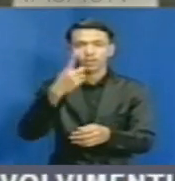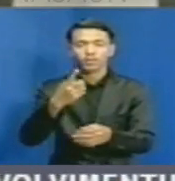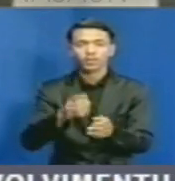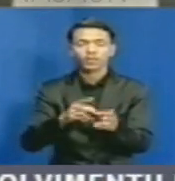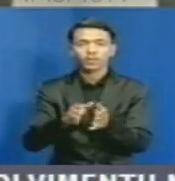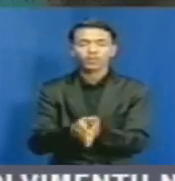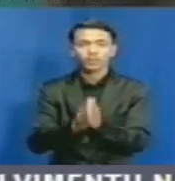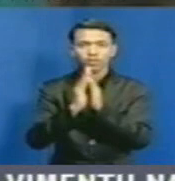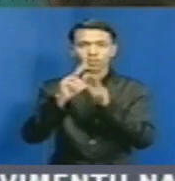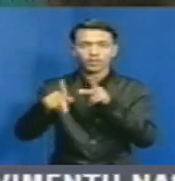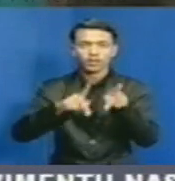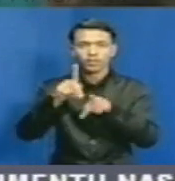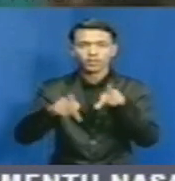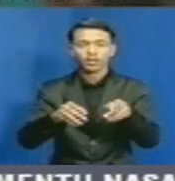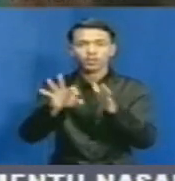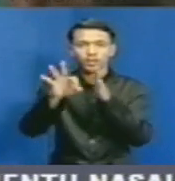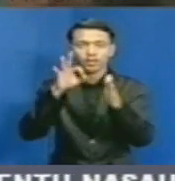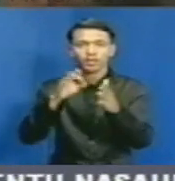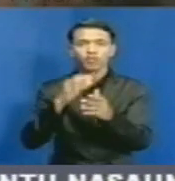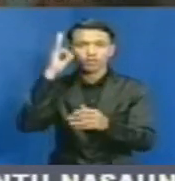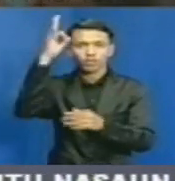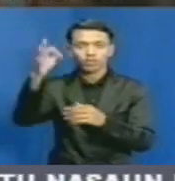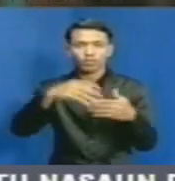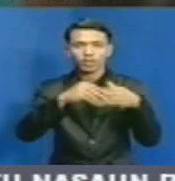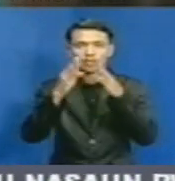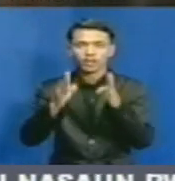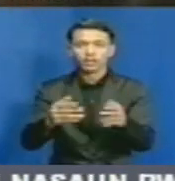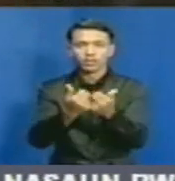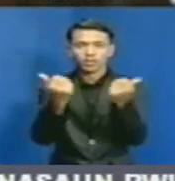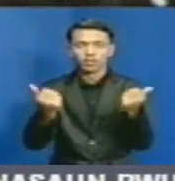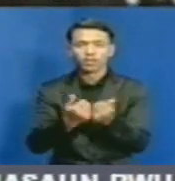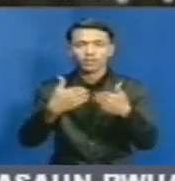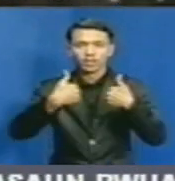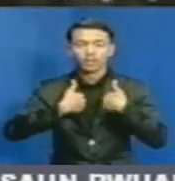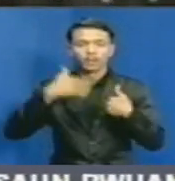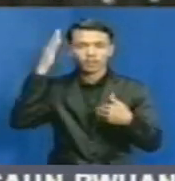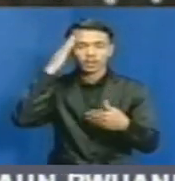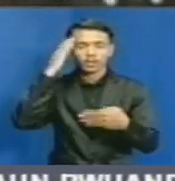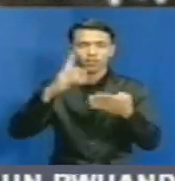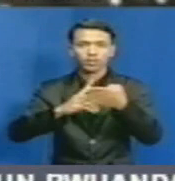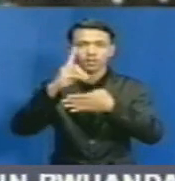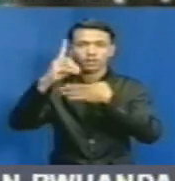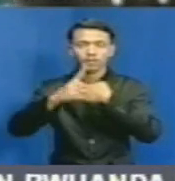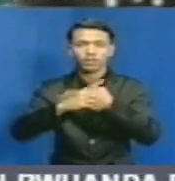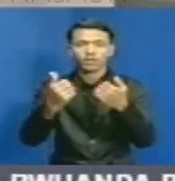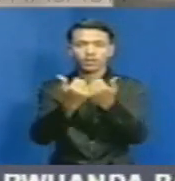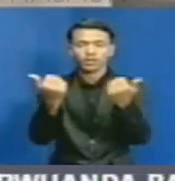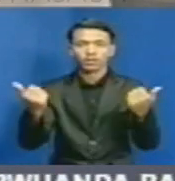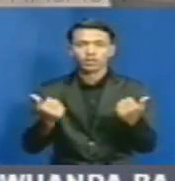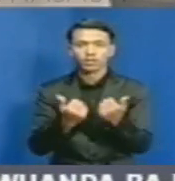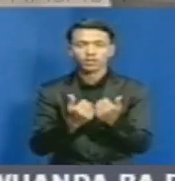para congressista Sira Tuhili futuro liderança associação nebe e a capacidade de desenvolver a associação.